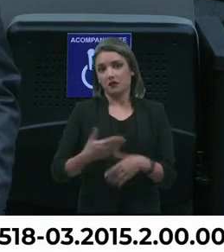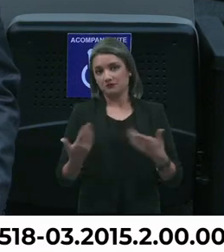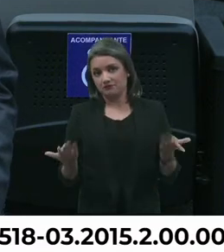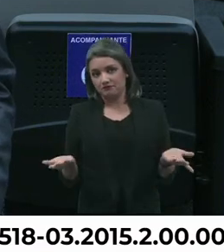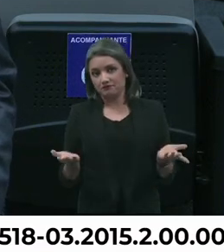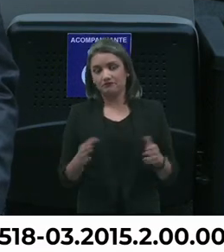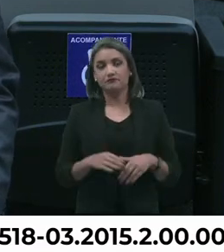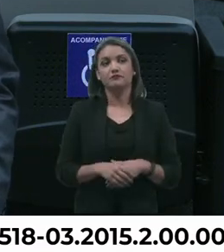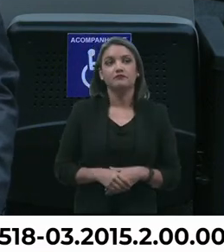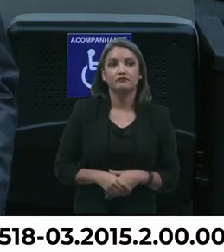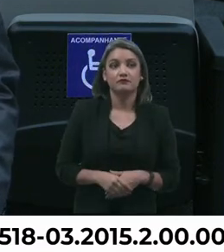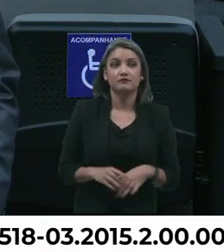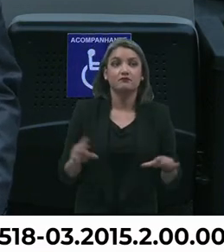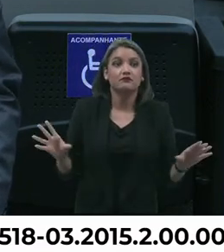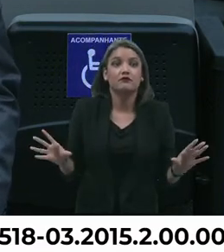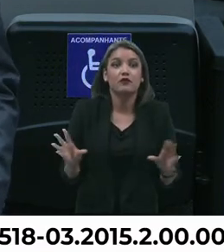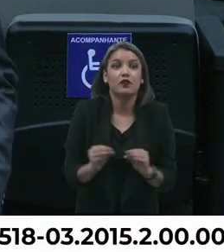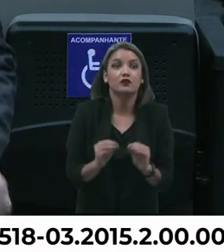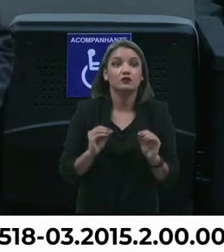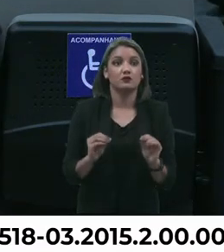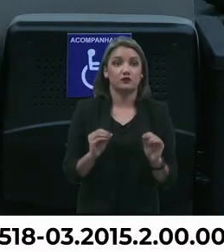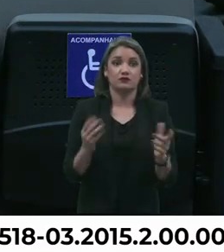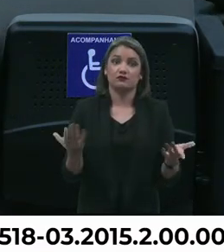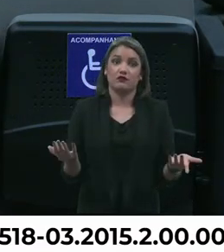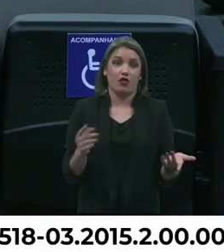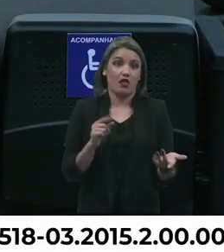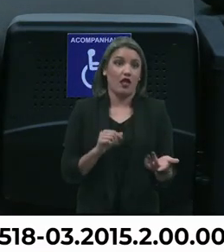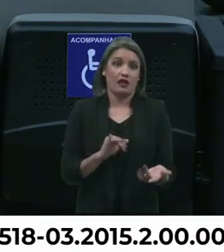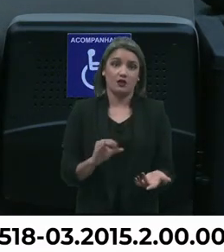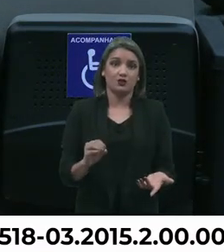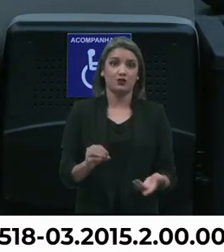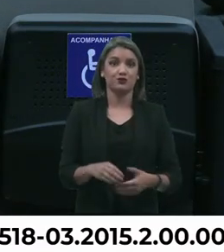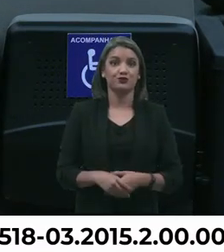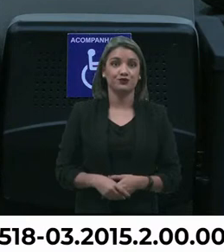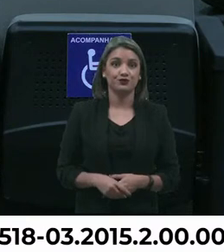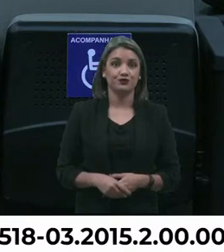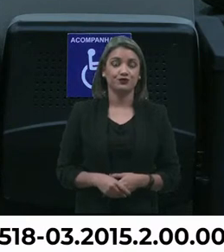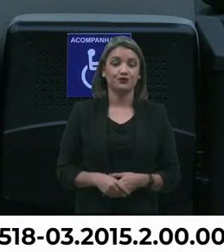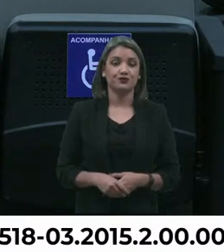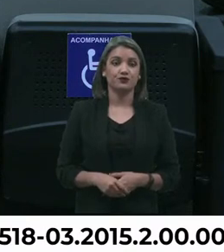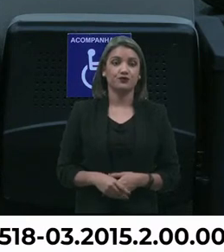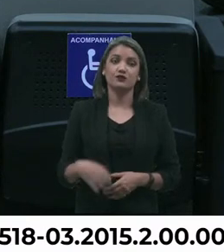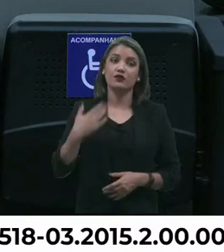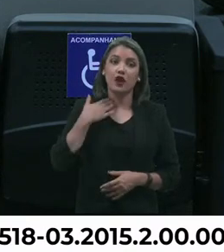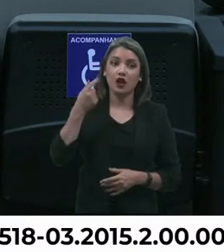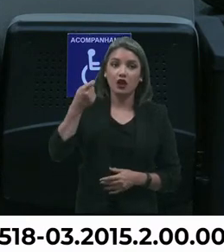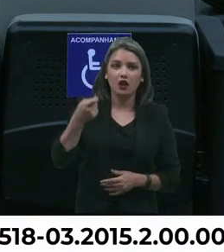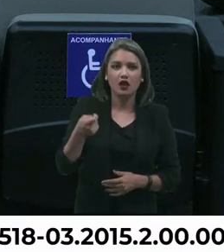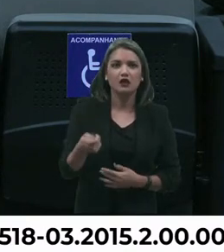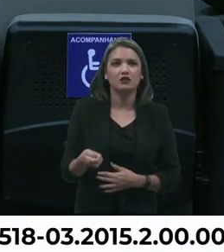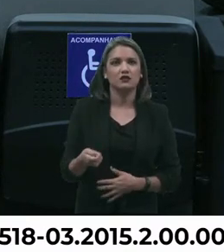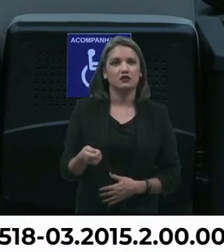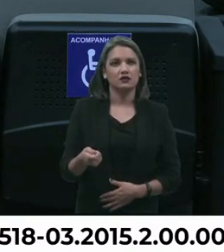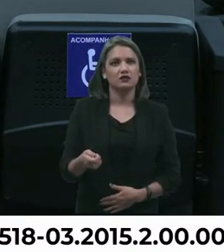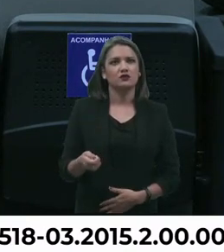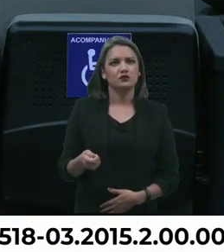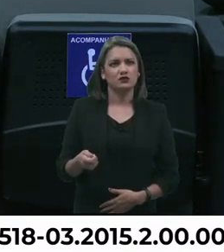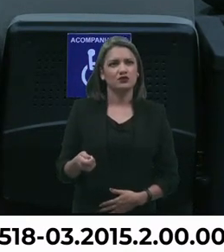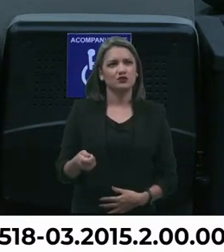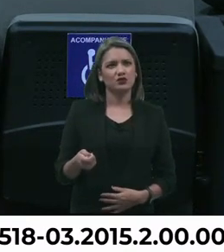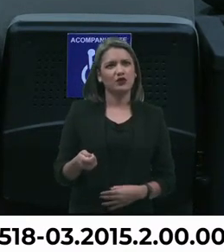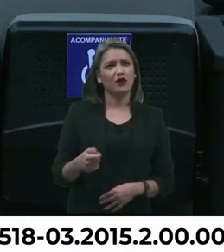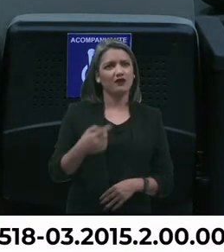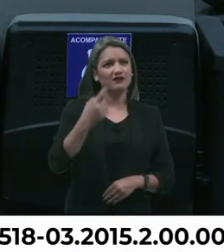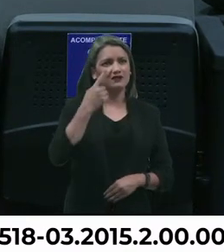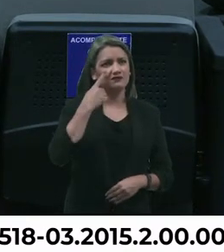Em síntese, a certidão diz isso. E o magistrado reconhece a intempestividade do recurso